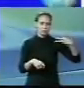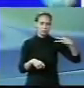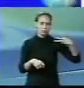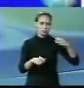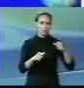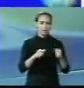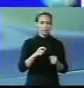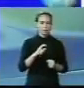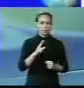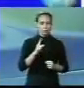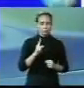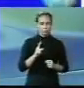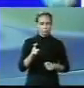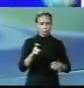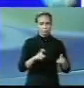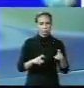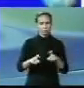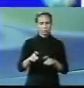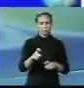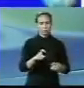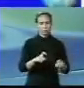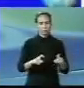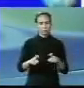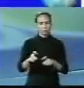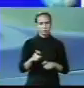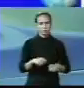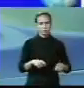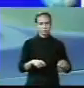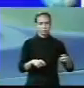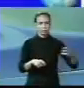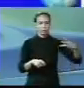requisição? Esse computador aqui, da rede,